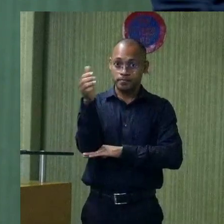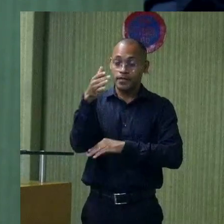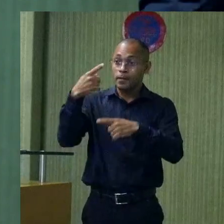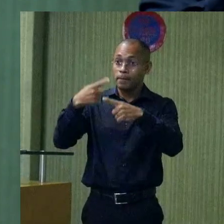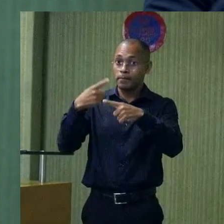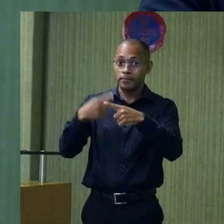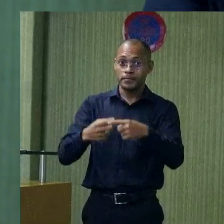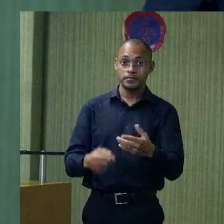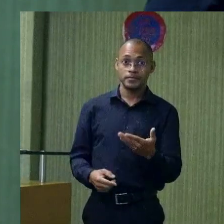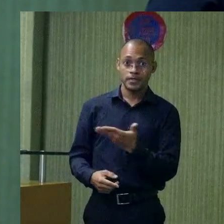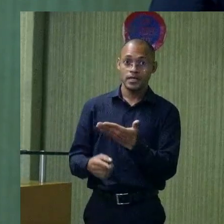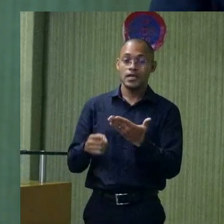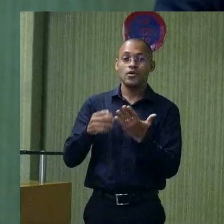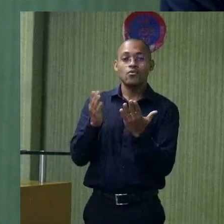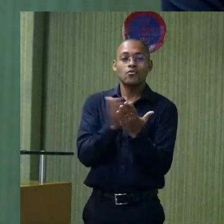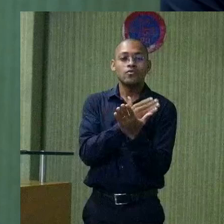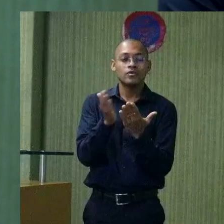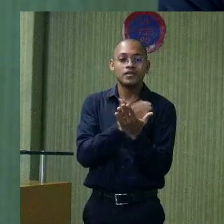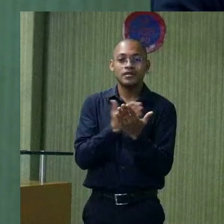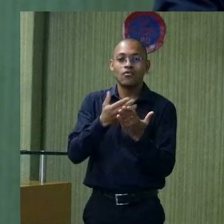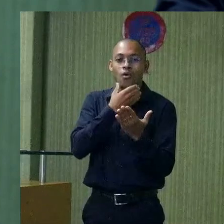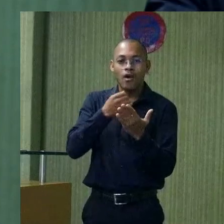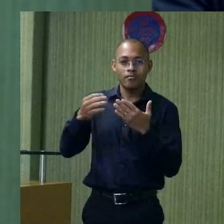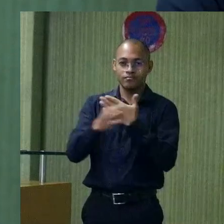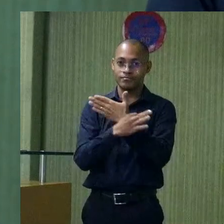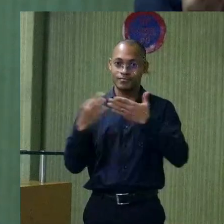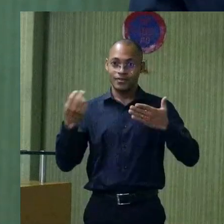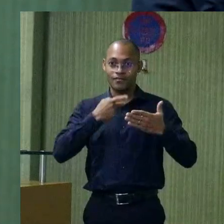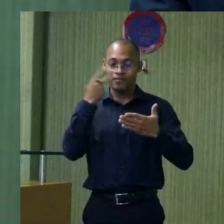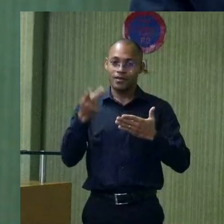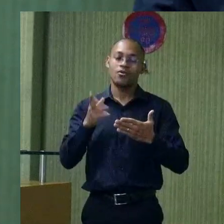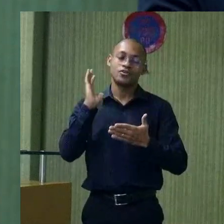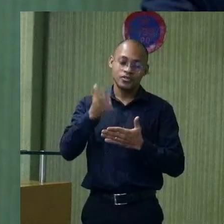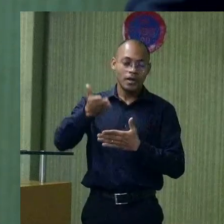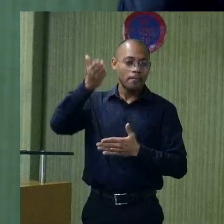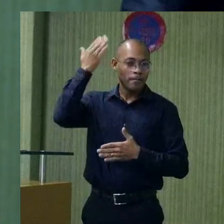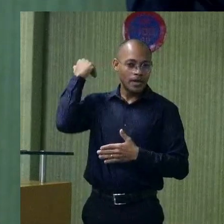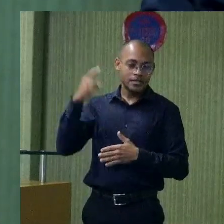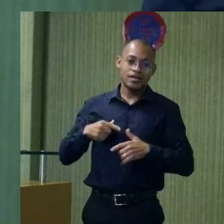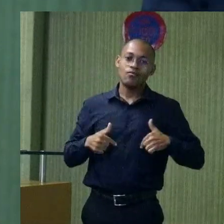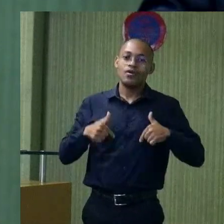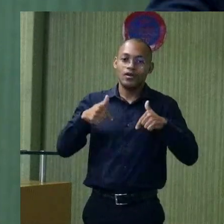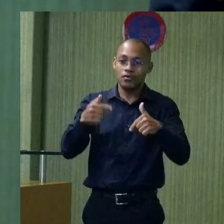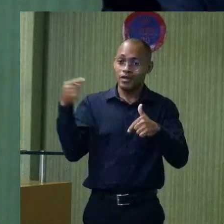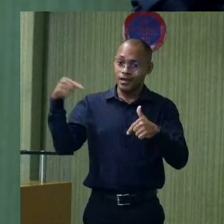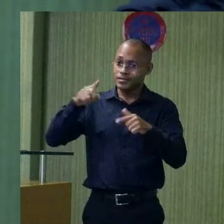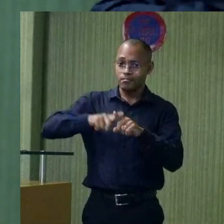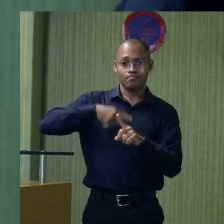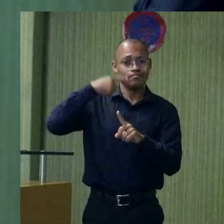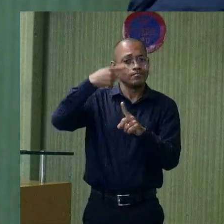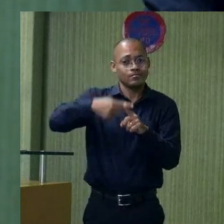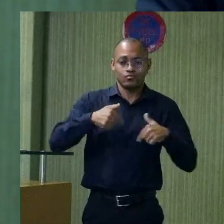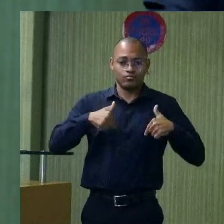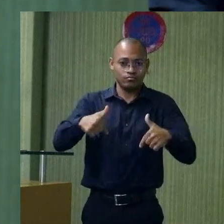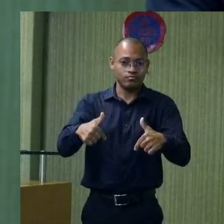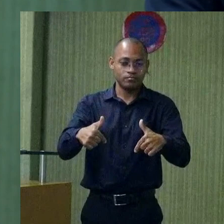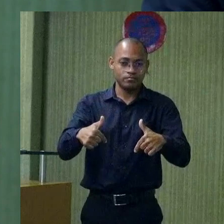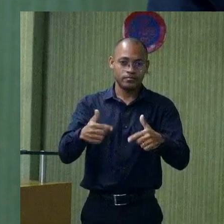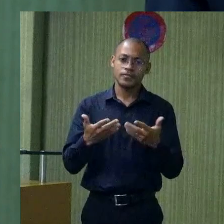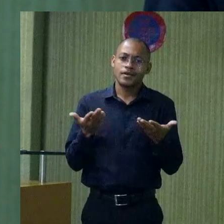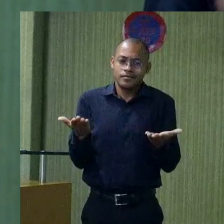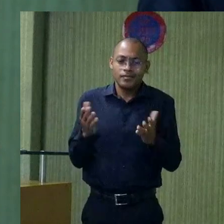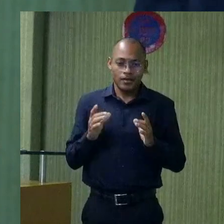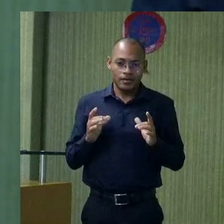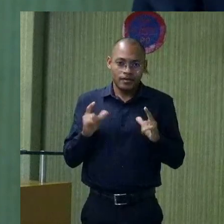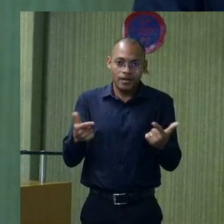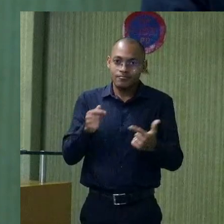Veríssimo no seu livro trata também das batalhas que já teve no passado e essa foi mais uma e é claro que ela ainda não está